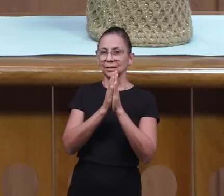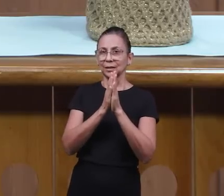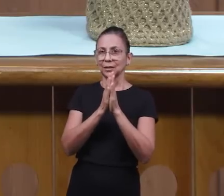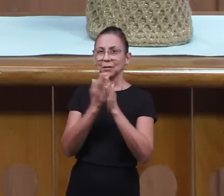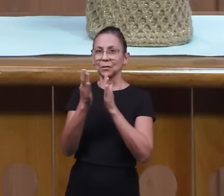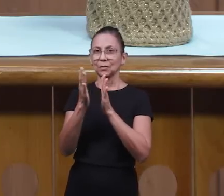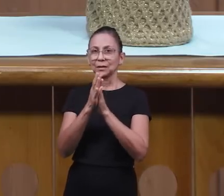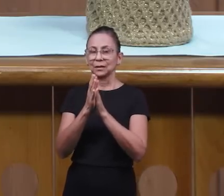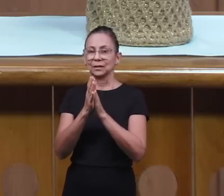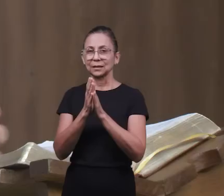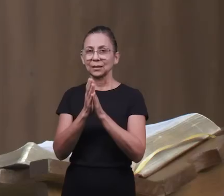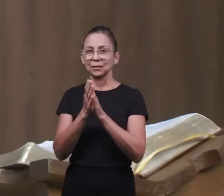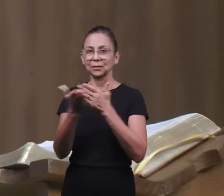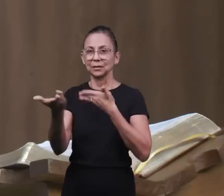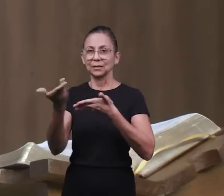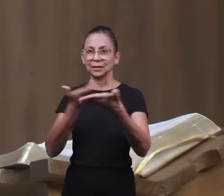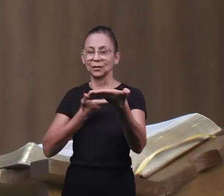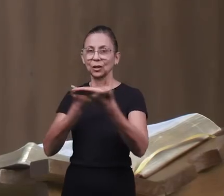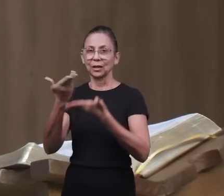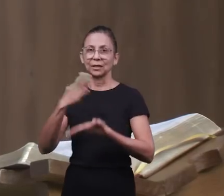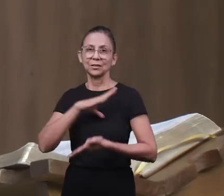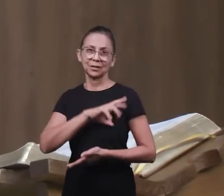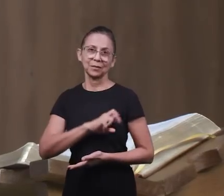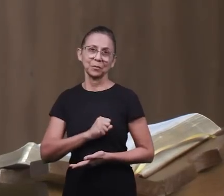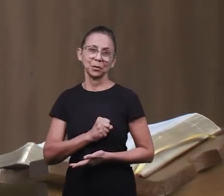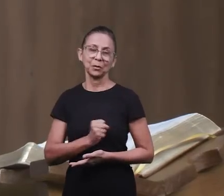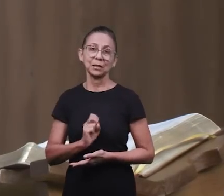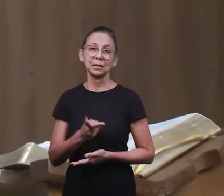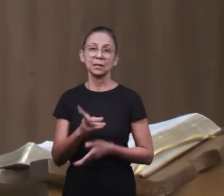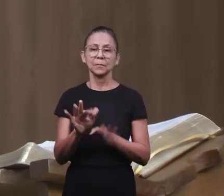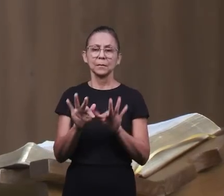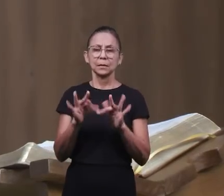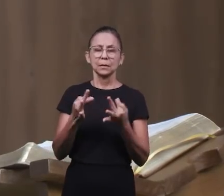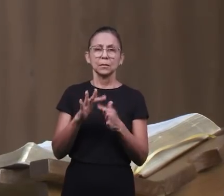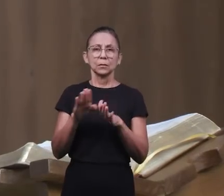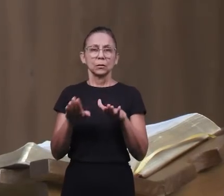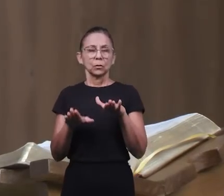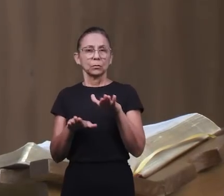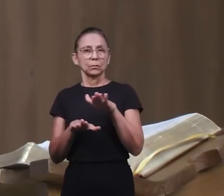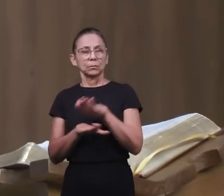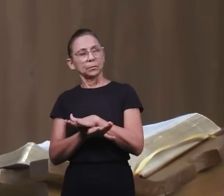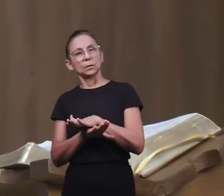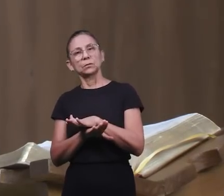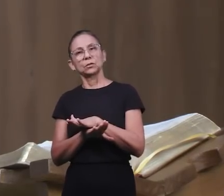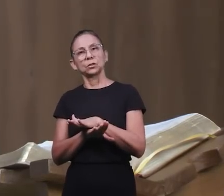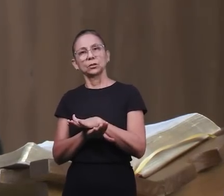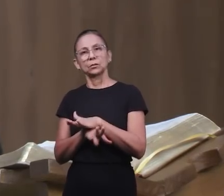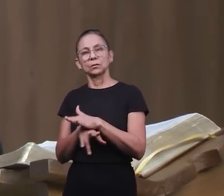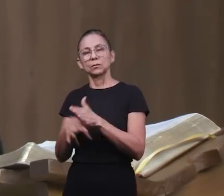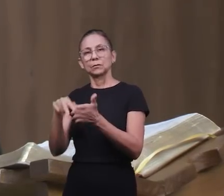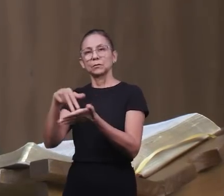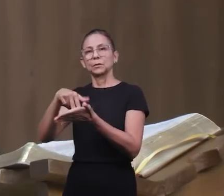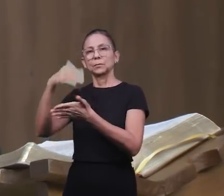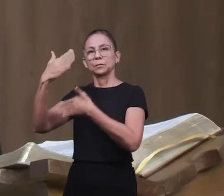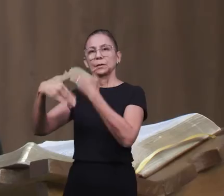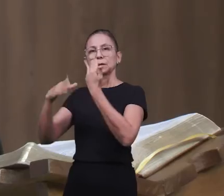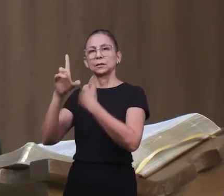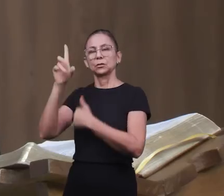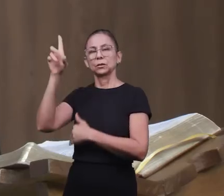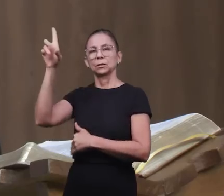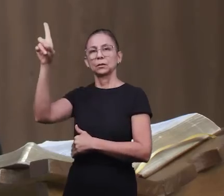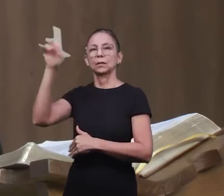de amor. Por fim, andar humildemente. Isso fala da nossa caminhada, do nosso andar com Deus